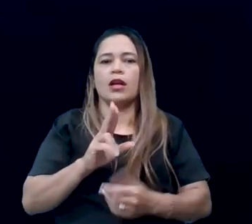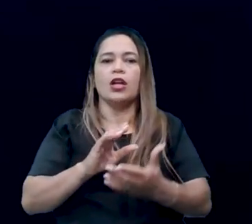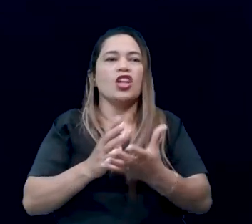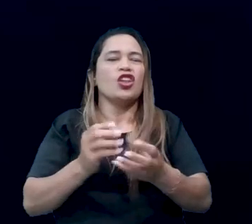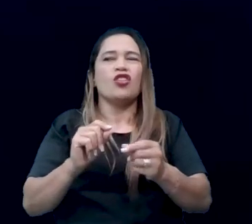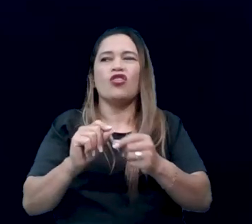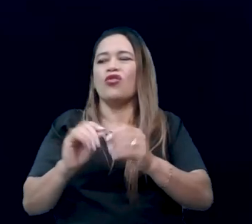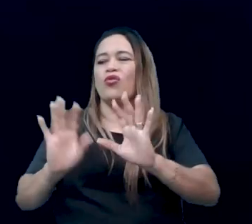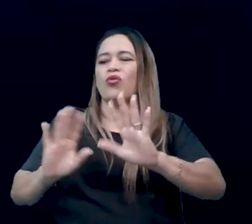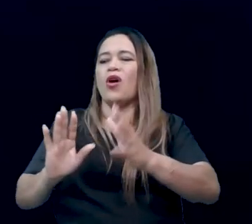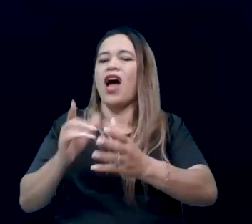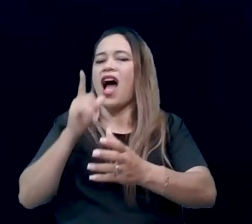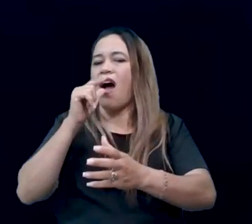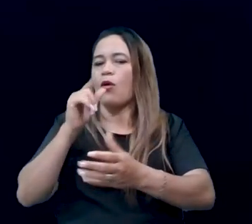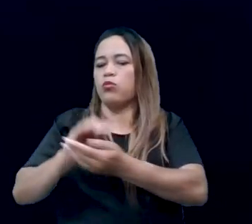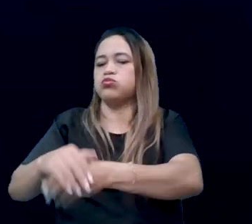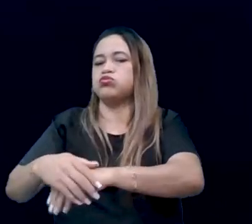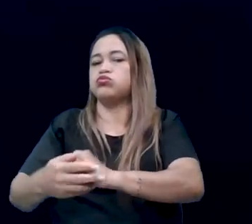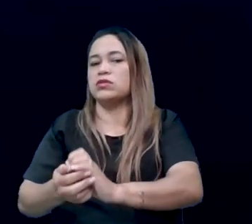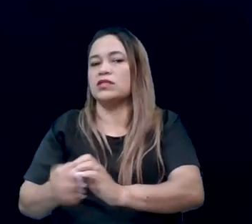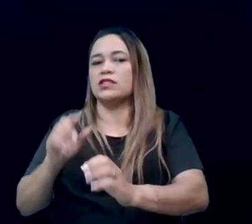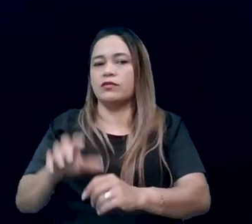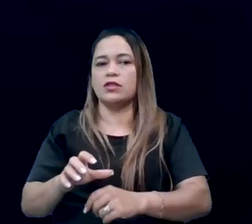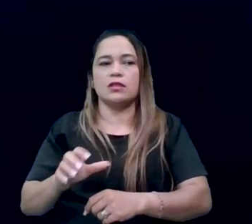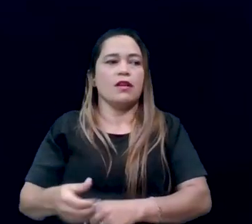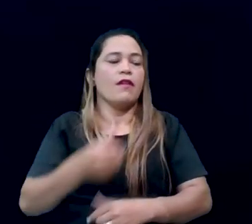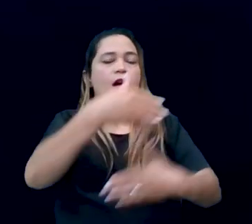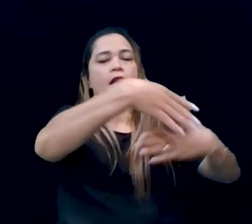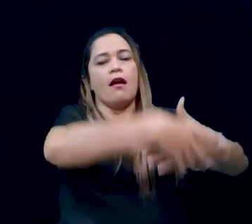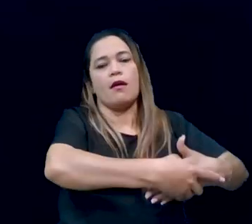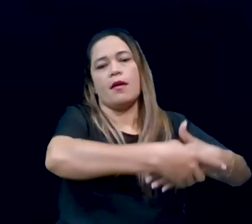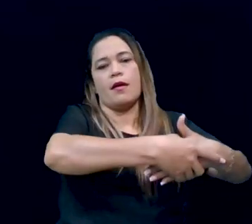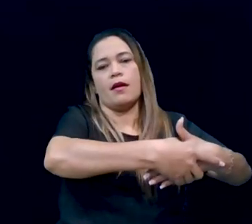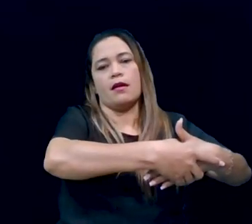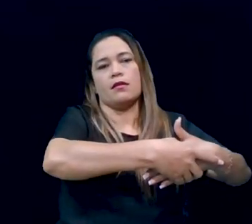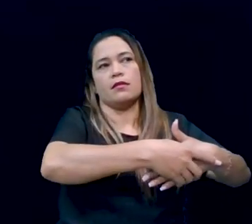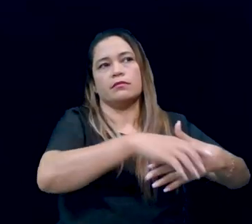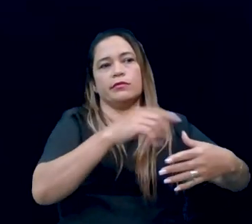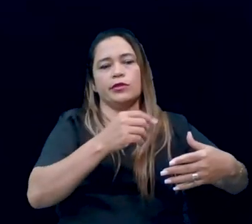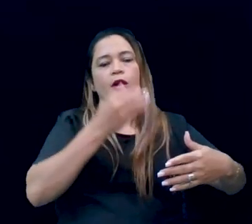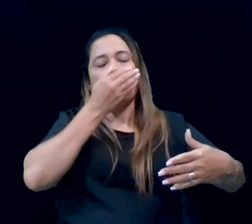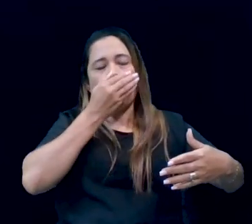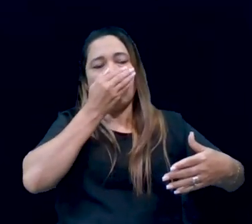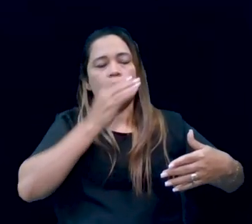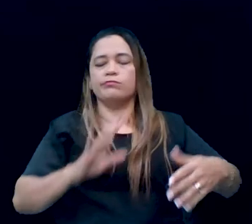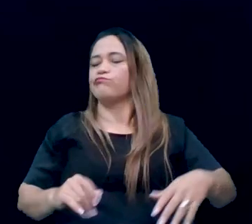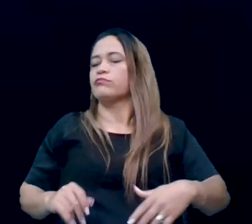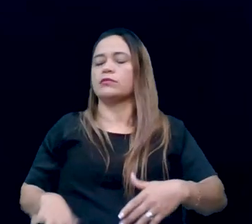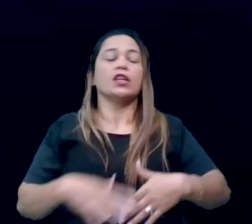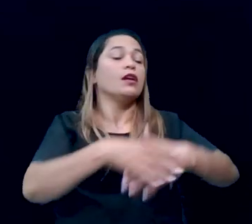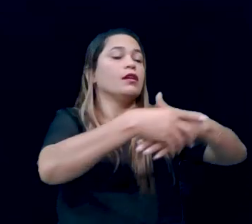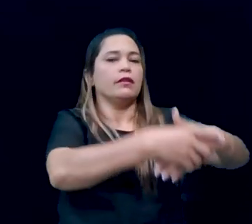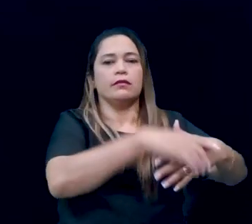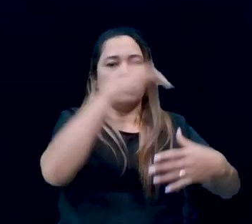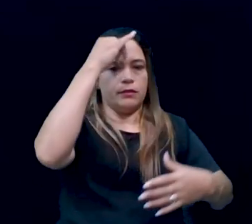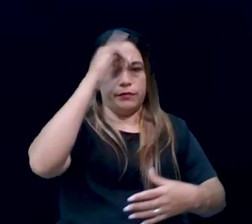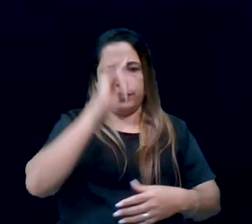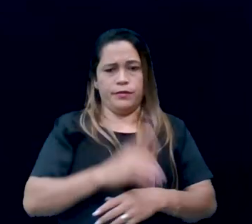uma higienização logo em seguida, se você cumprimentar um amiguinho seu com a mão cheia de vírus, você não conseguiu evitar foi nada.